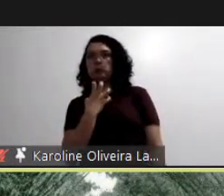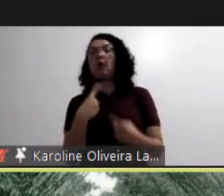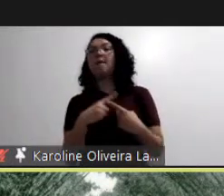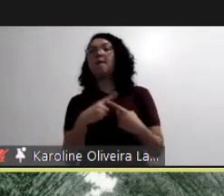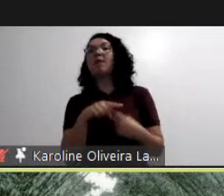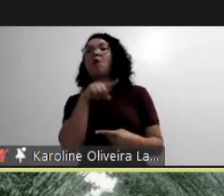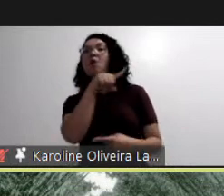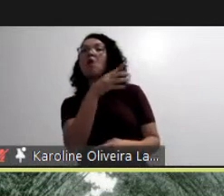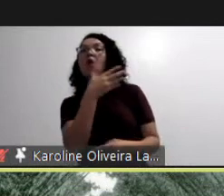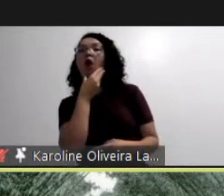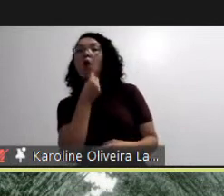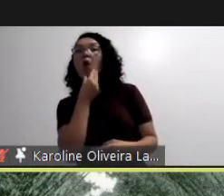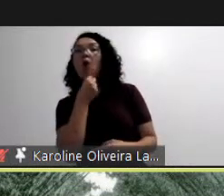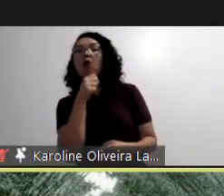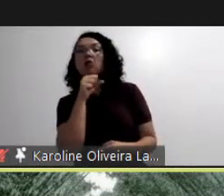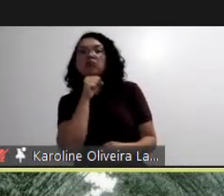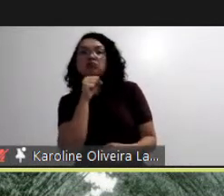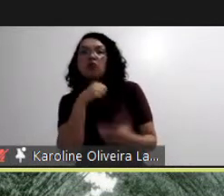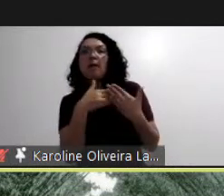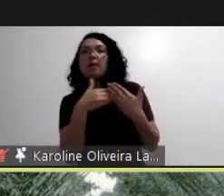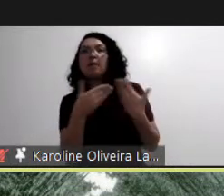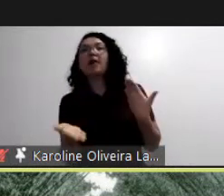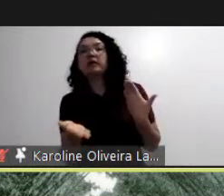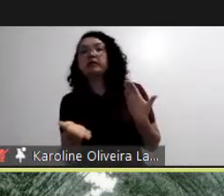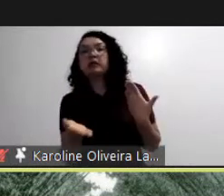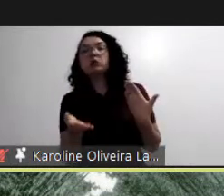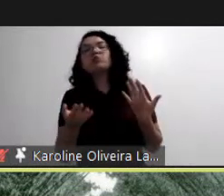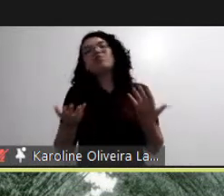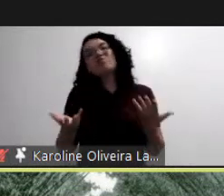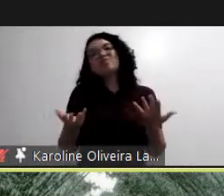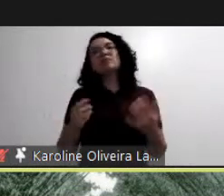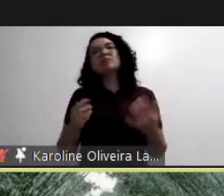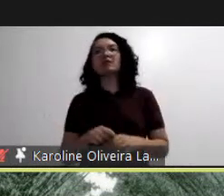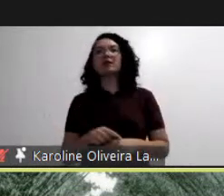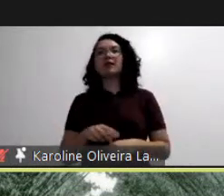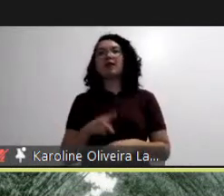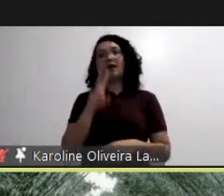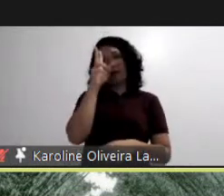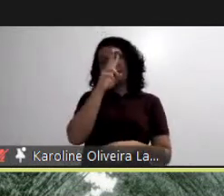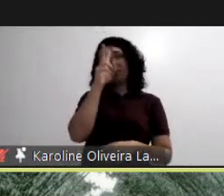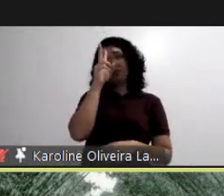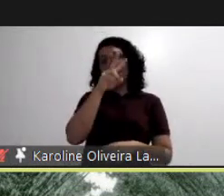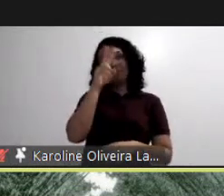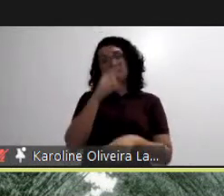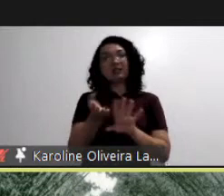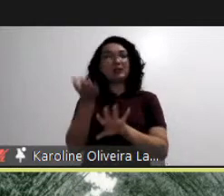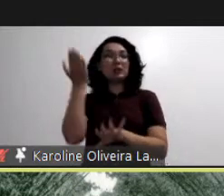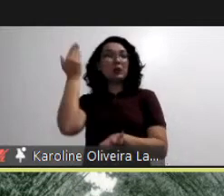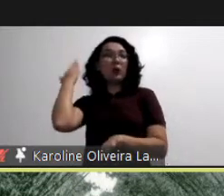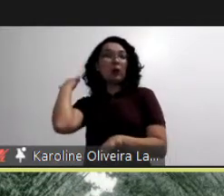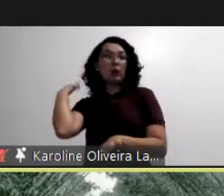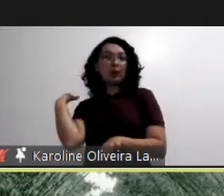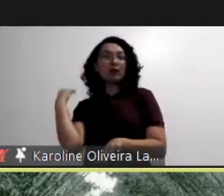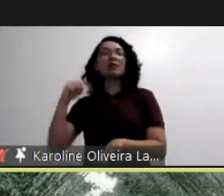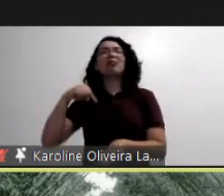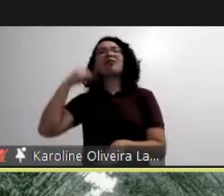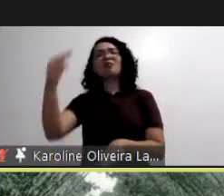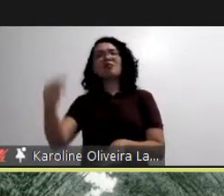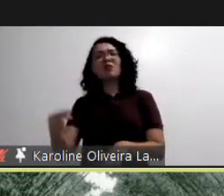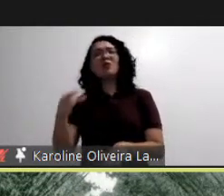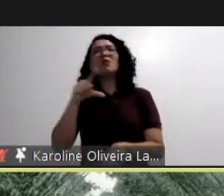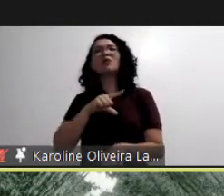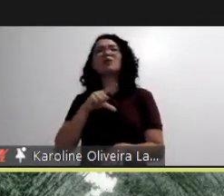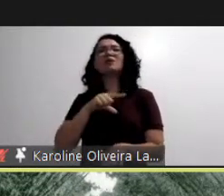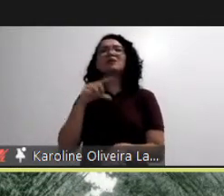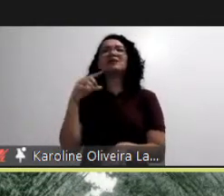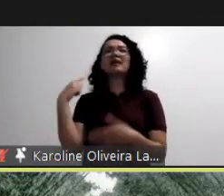projeto dele, né? Bom, essa história, não vou entrar nessa história, depois houve um acordo, né? O projeto